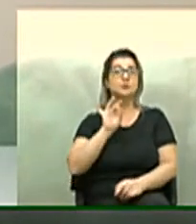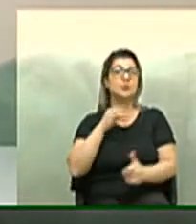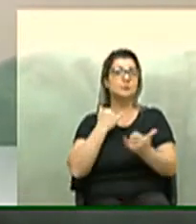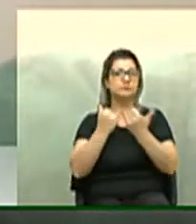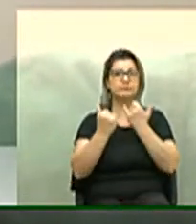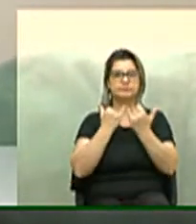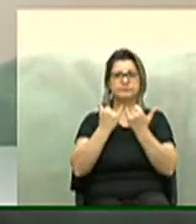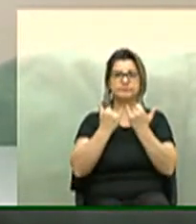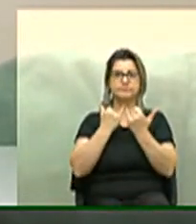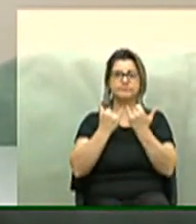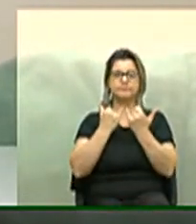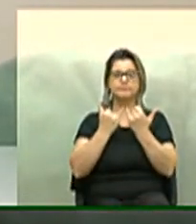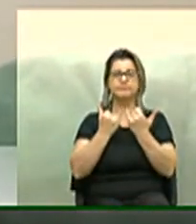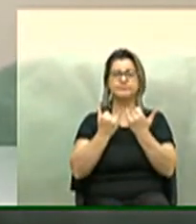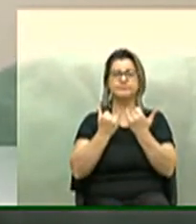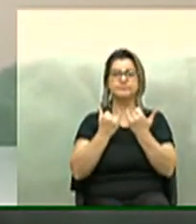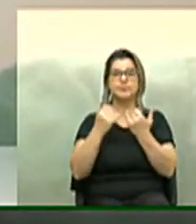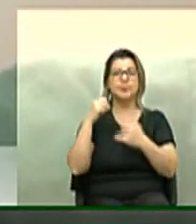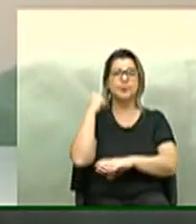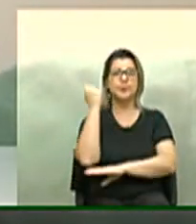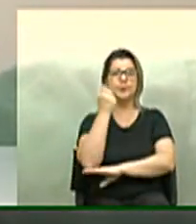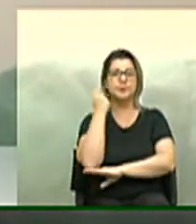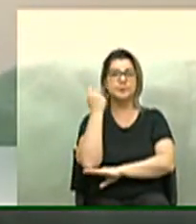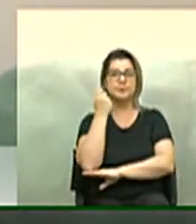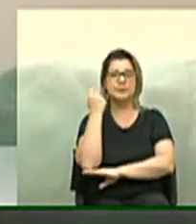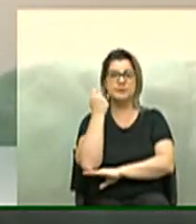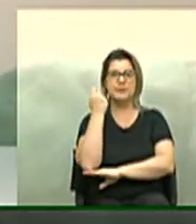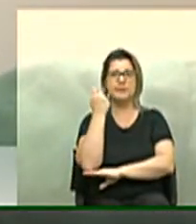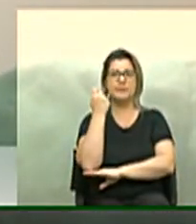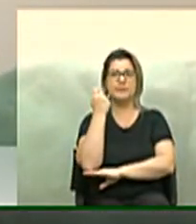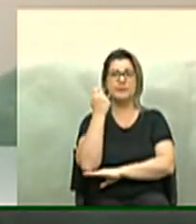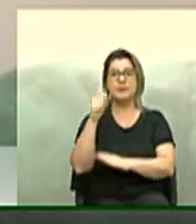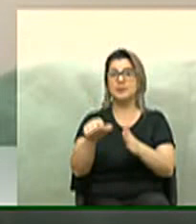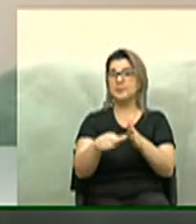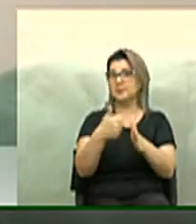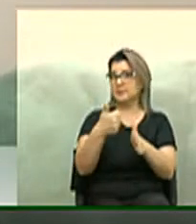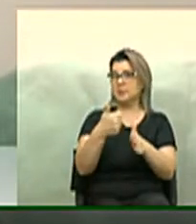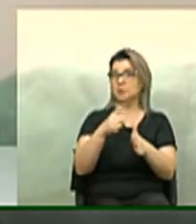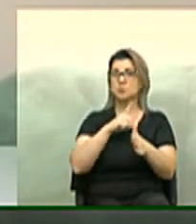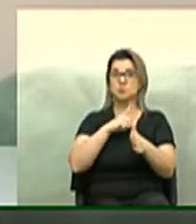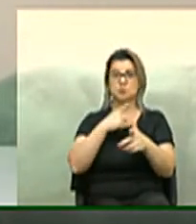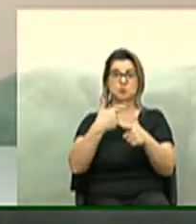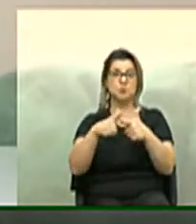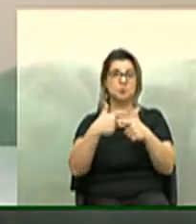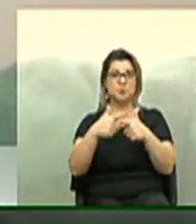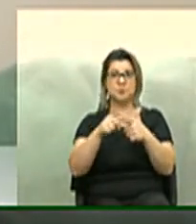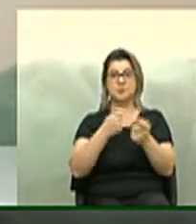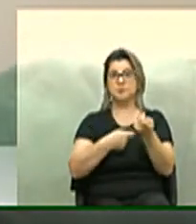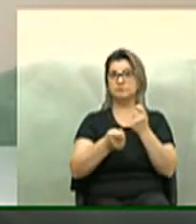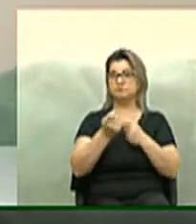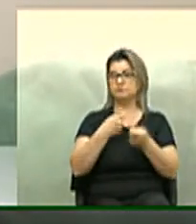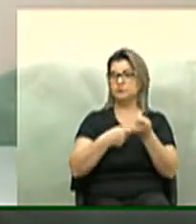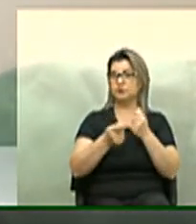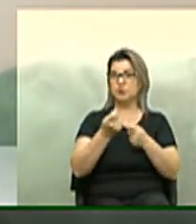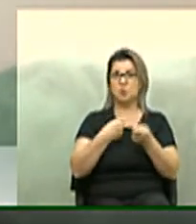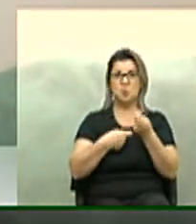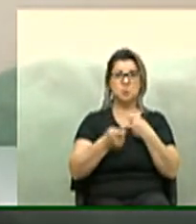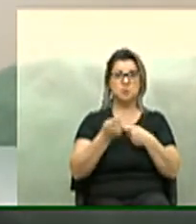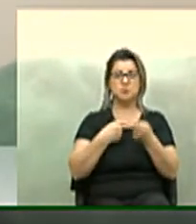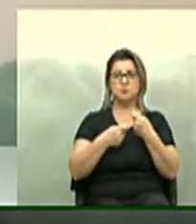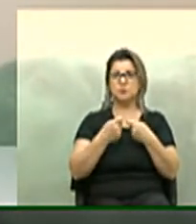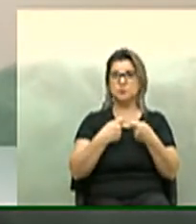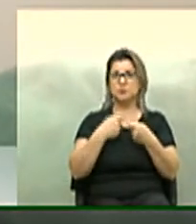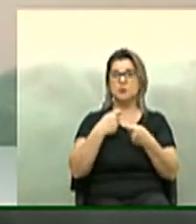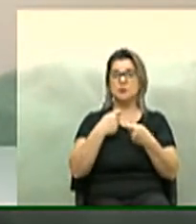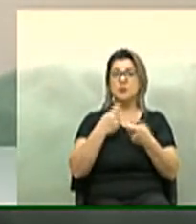Para dar um exemplo, Porto Alegre recebeu, primeiro era o problema de recursos. Porto Alegre recebeu mais